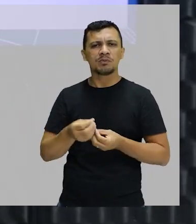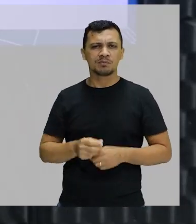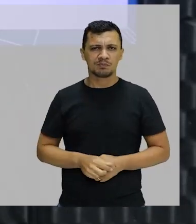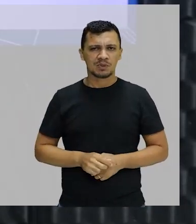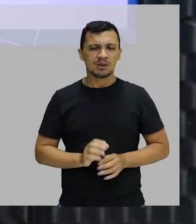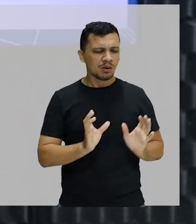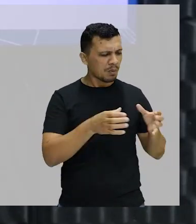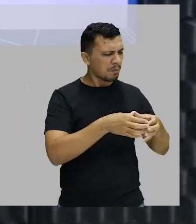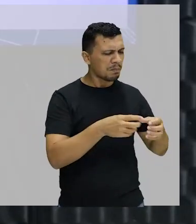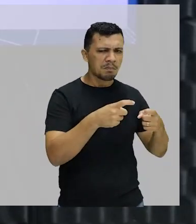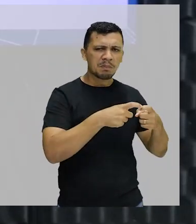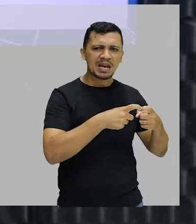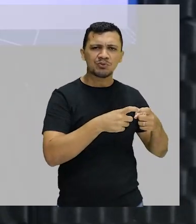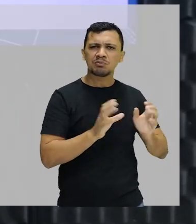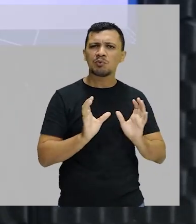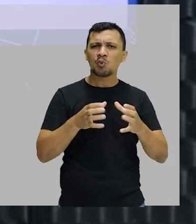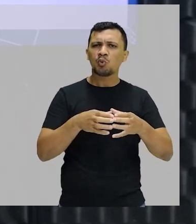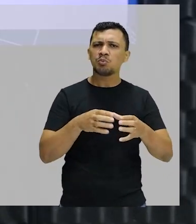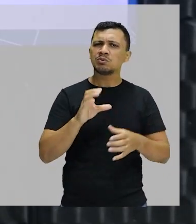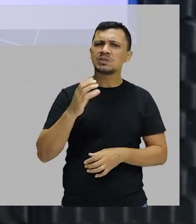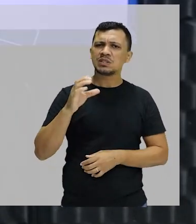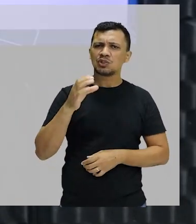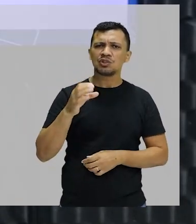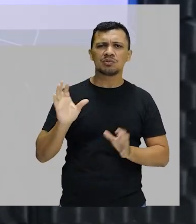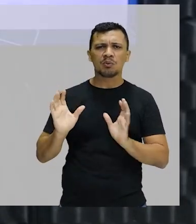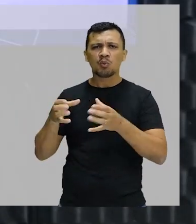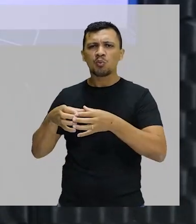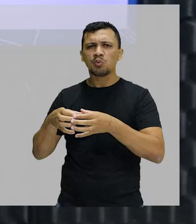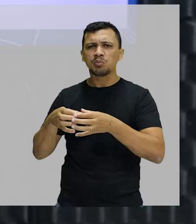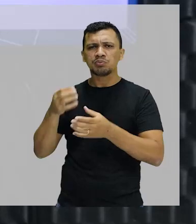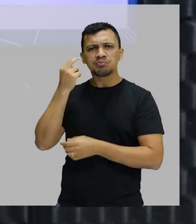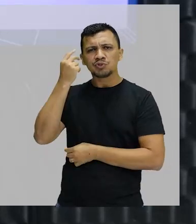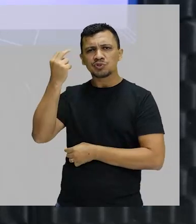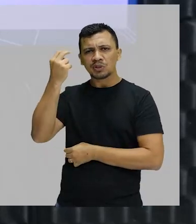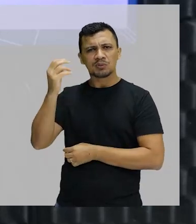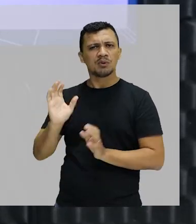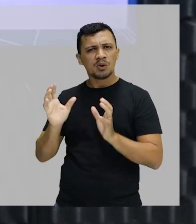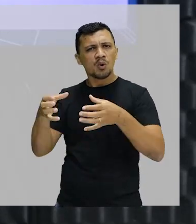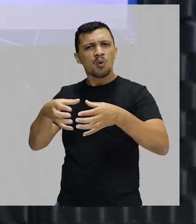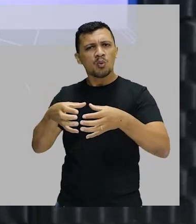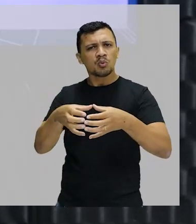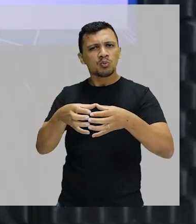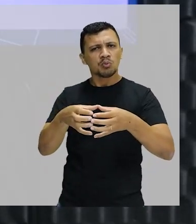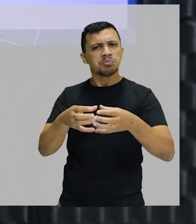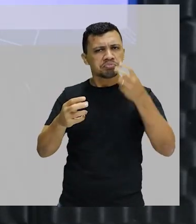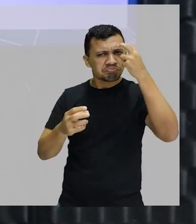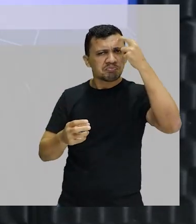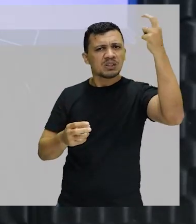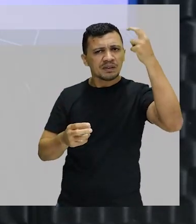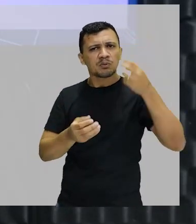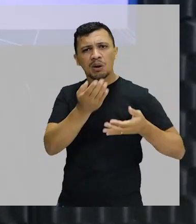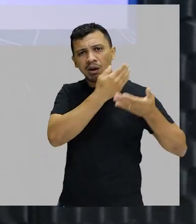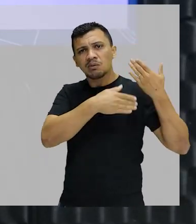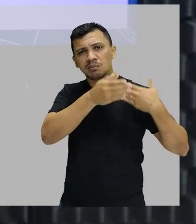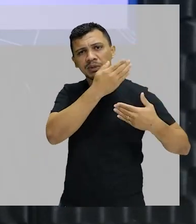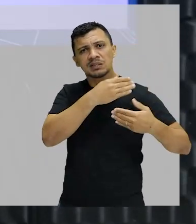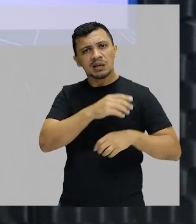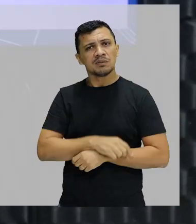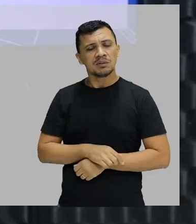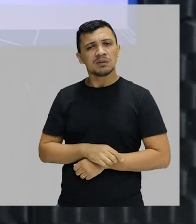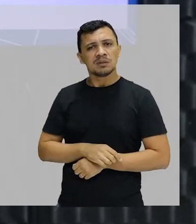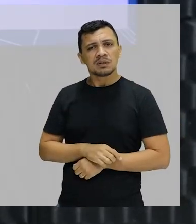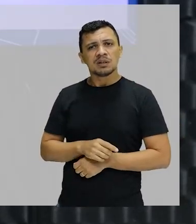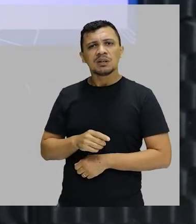médicos, cientistas, jornalistas, historiadores, intelectuais em geral daquela época. que também defendia uma série de práticas para,